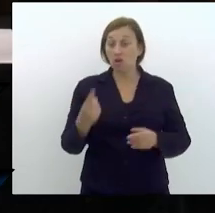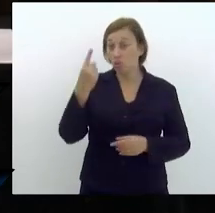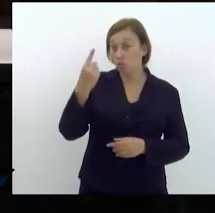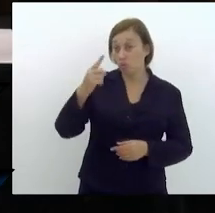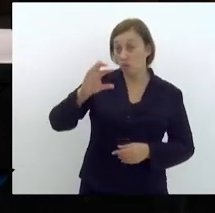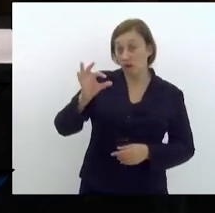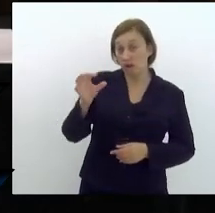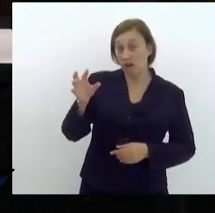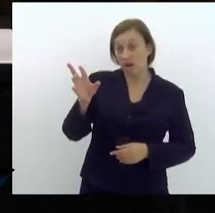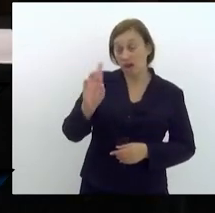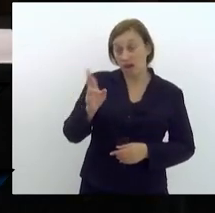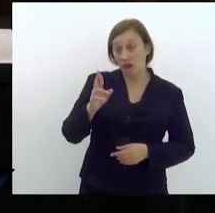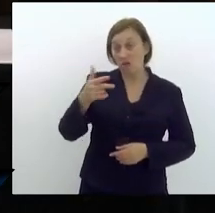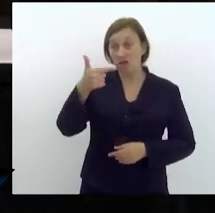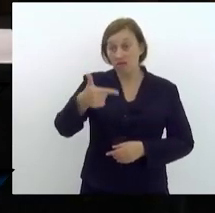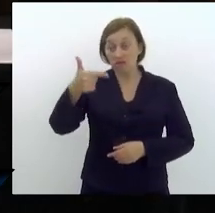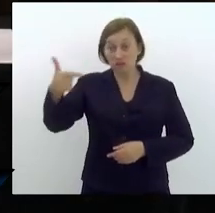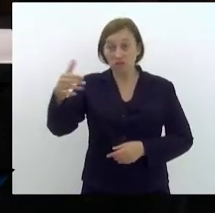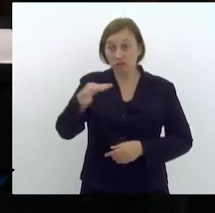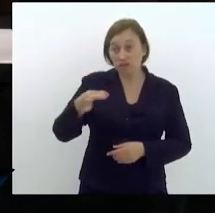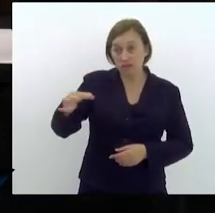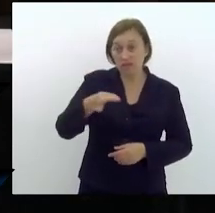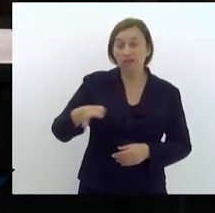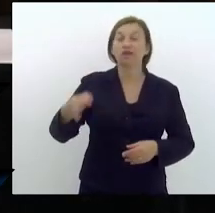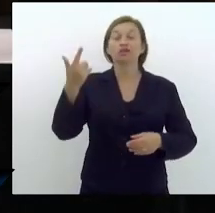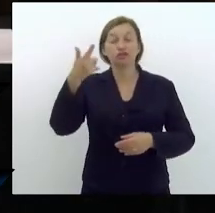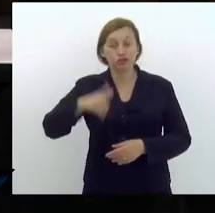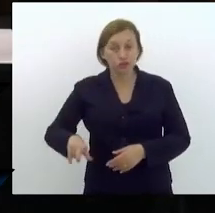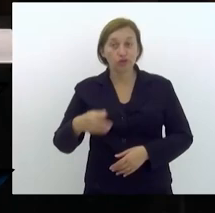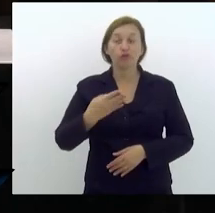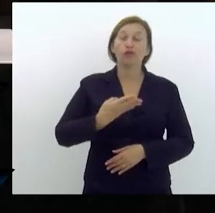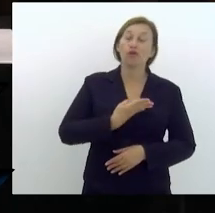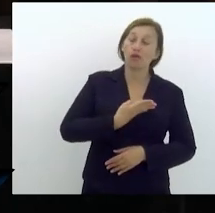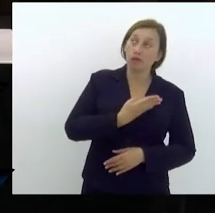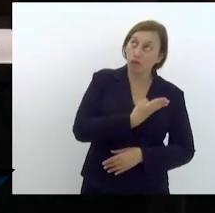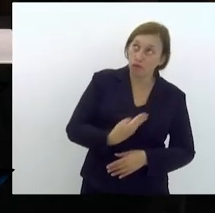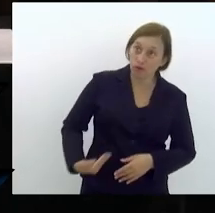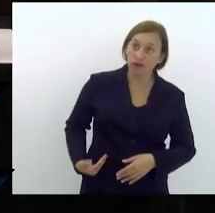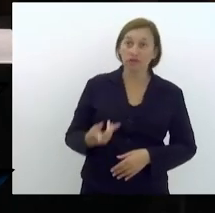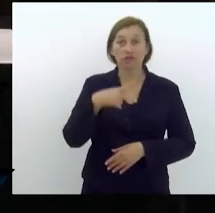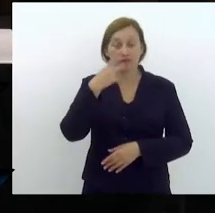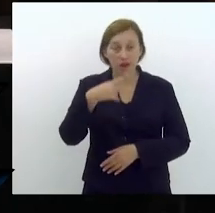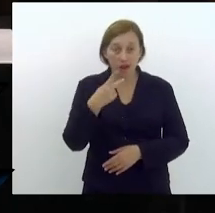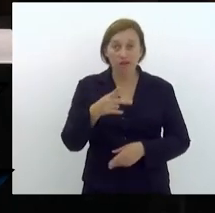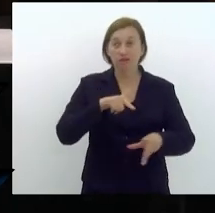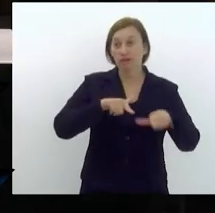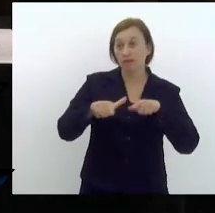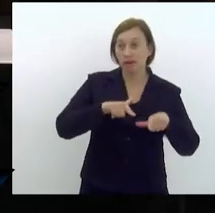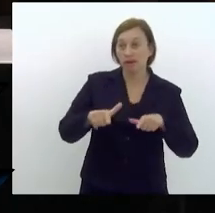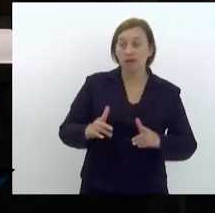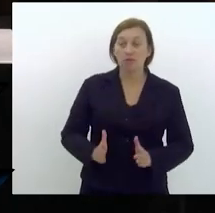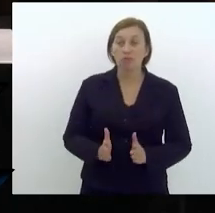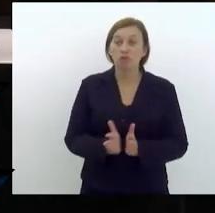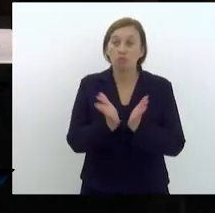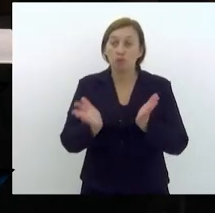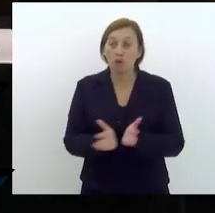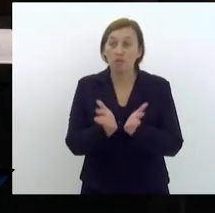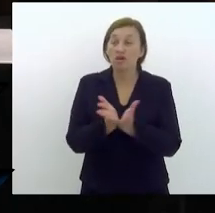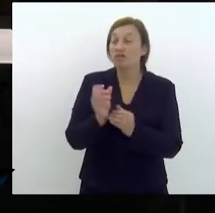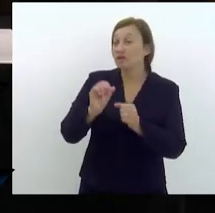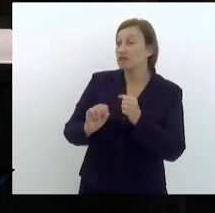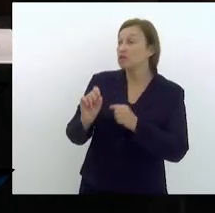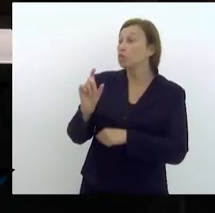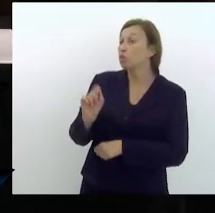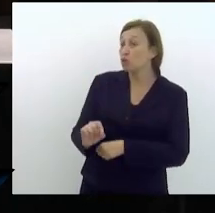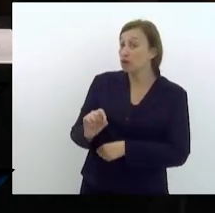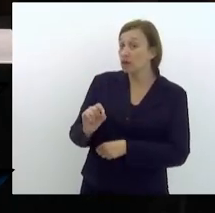e 22 mais uma vez é o governo que disse que trabalharia para os menos favorecidos fazendo o quê dando